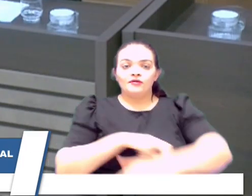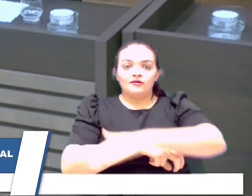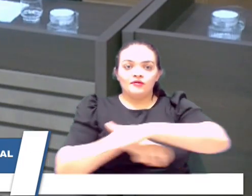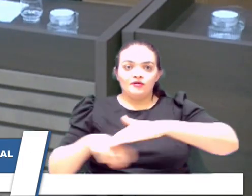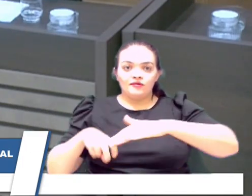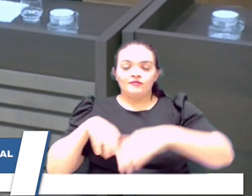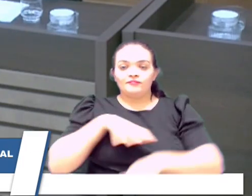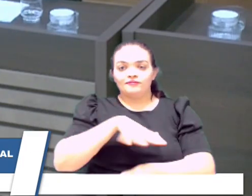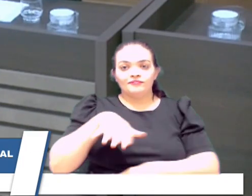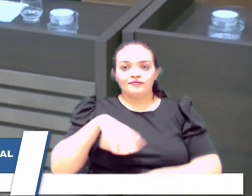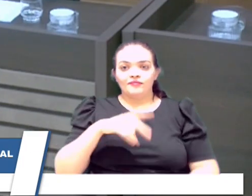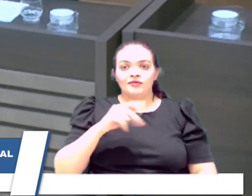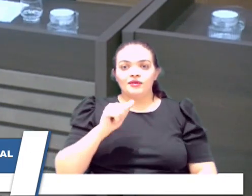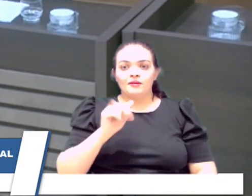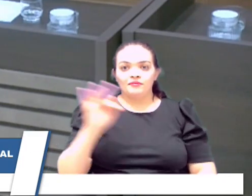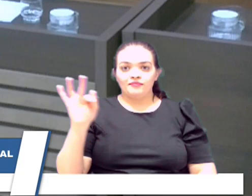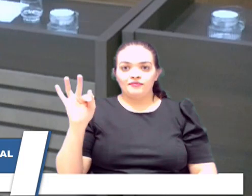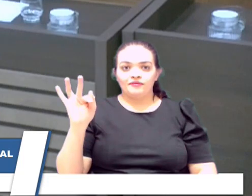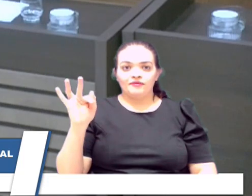PAF.